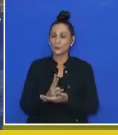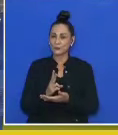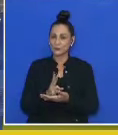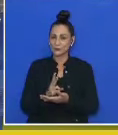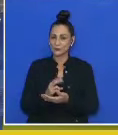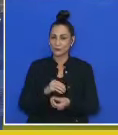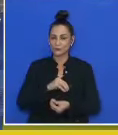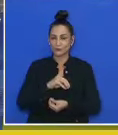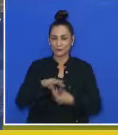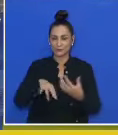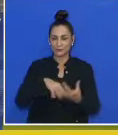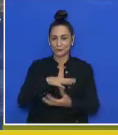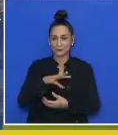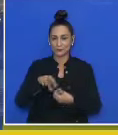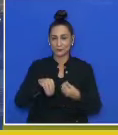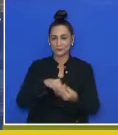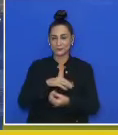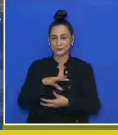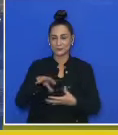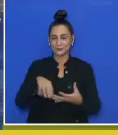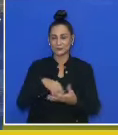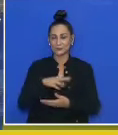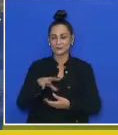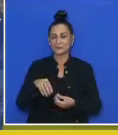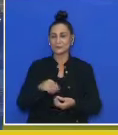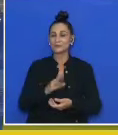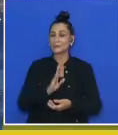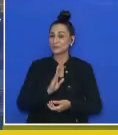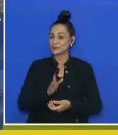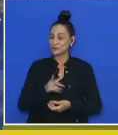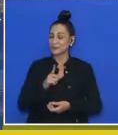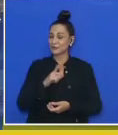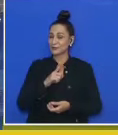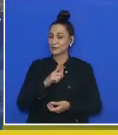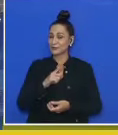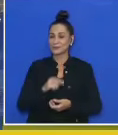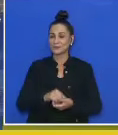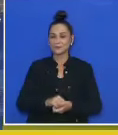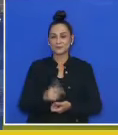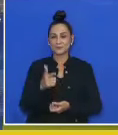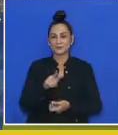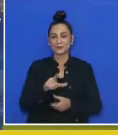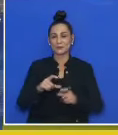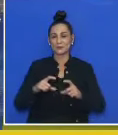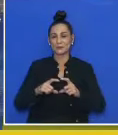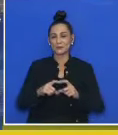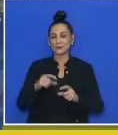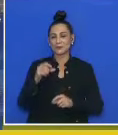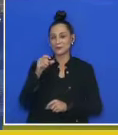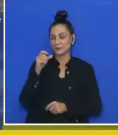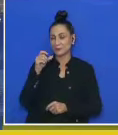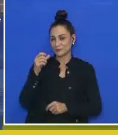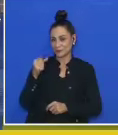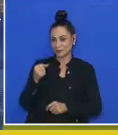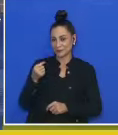Continuamos girando o nosso globo, embaralhando as bolas. E já temos a próxima bola. Bola branca, número 20.